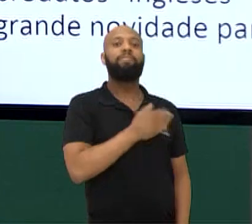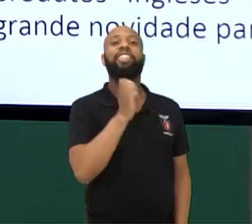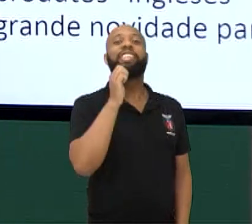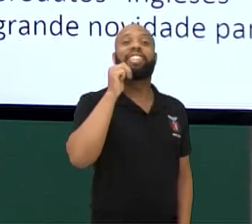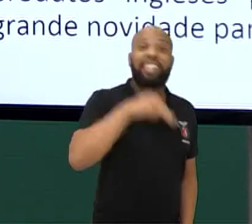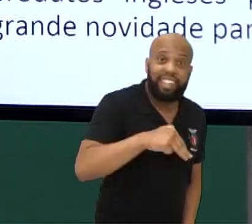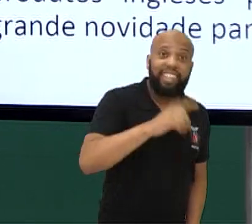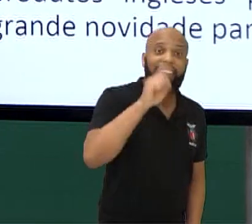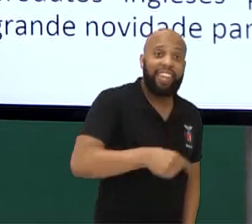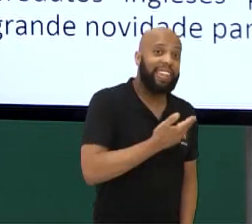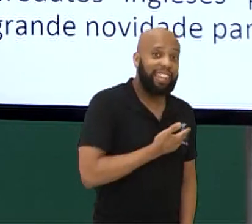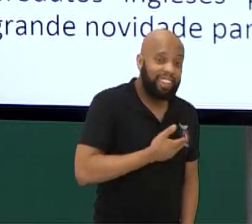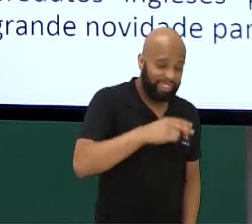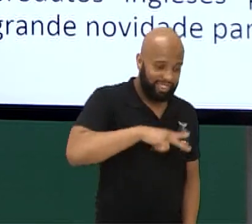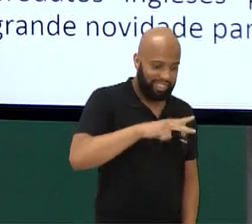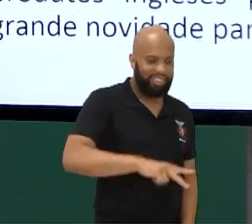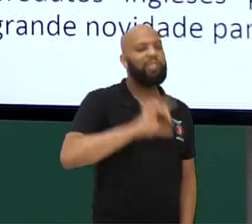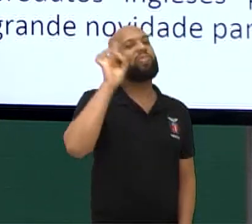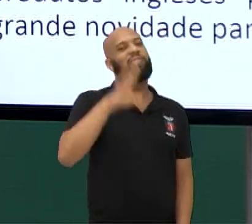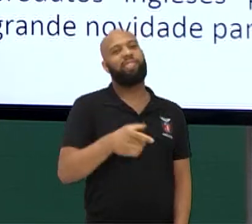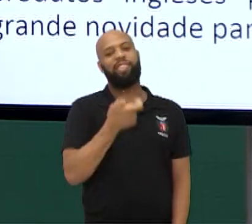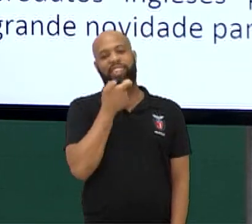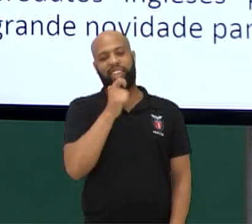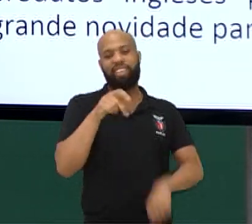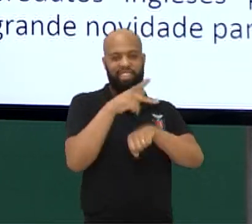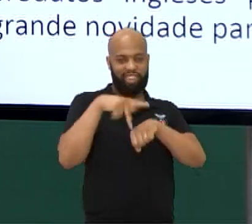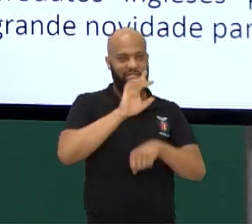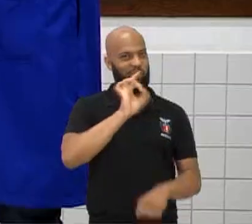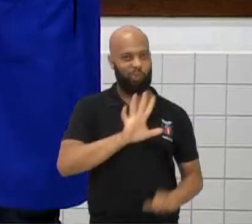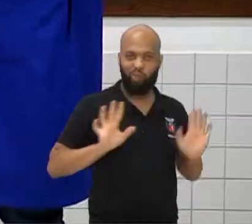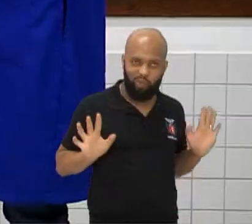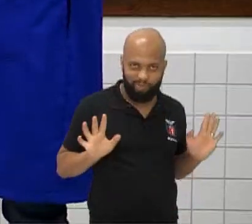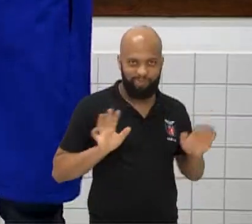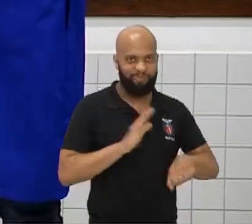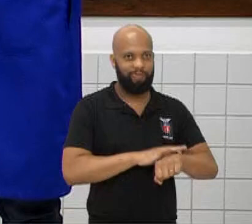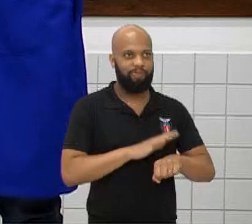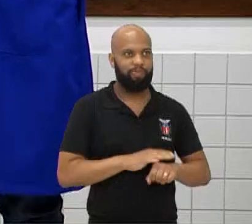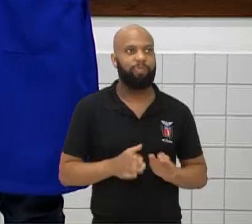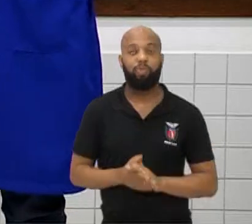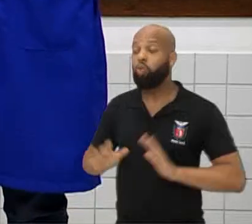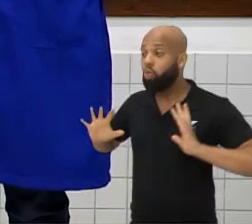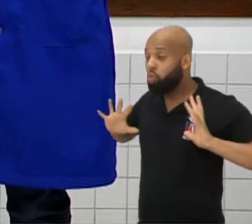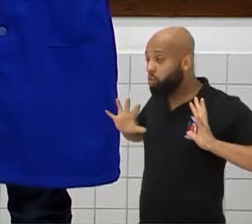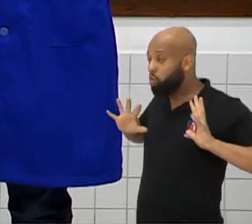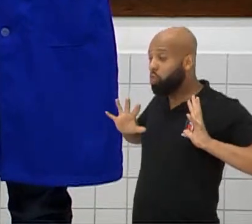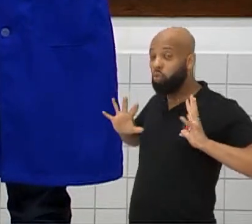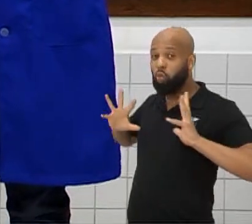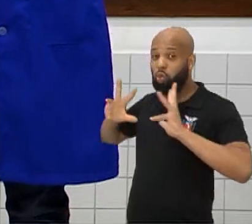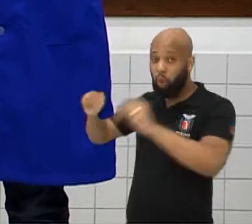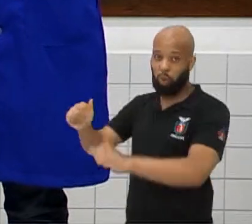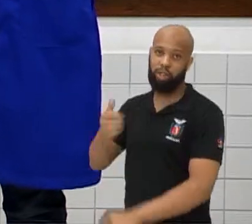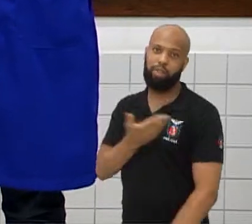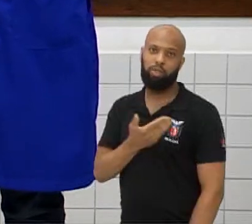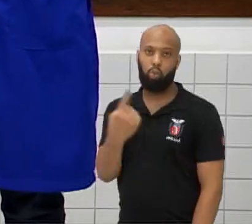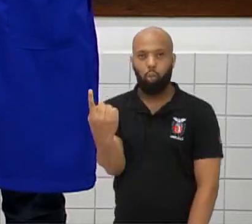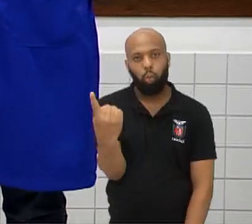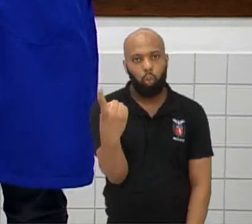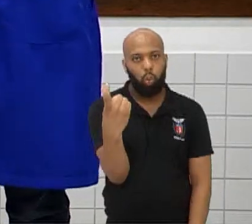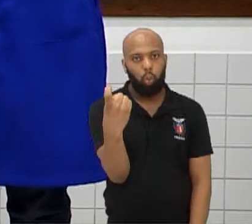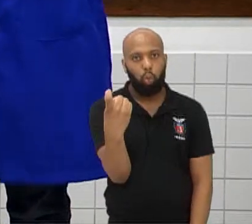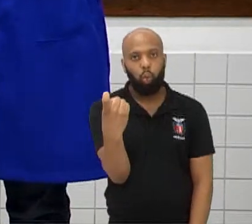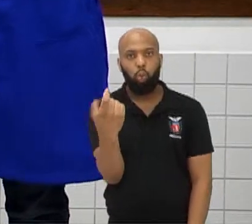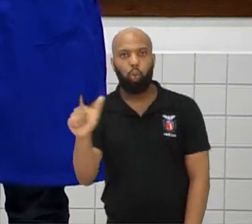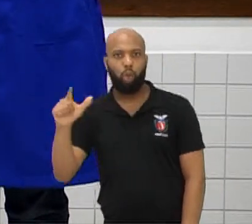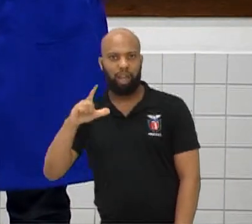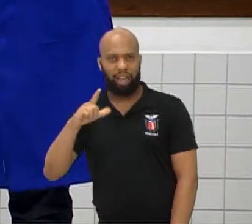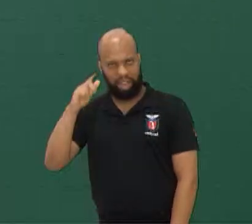para vocês, só a Inglaterra era amiga nesse momento, tá? Todos os amigos, só um. Por que e o resto? Lembra